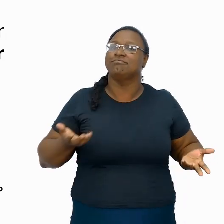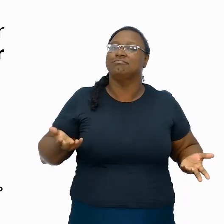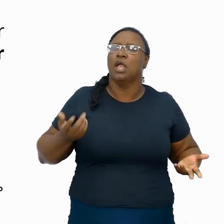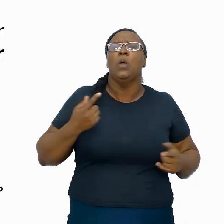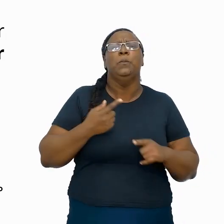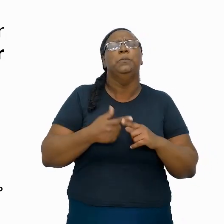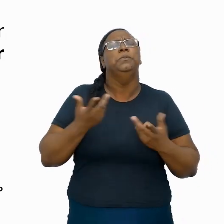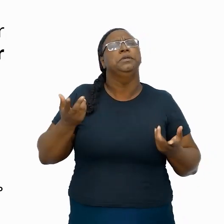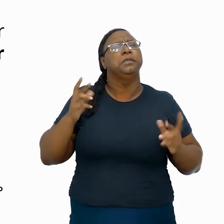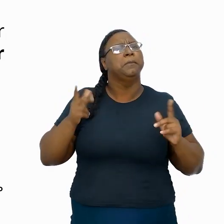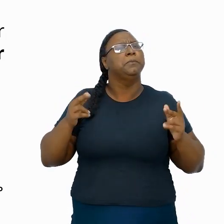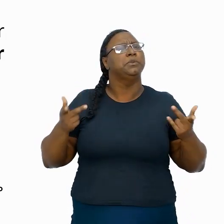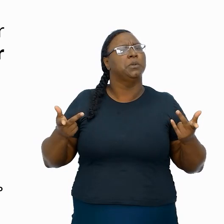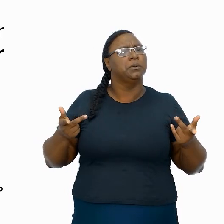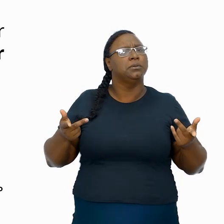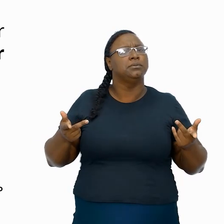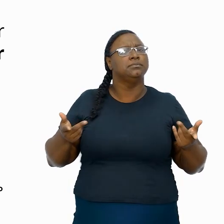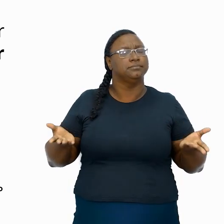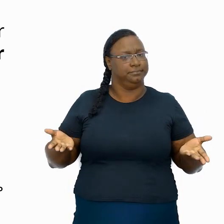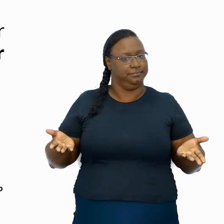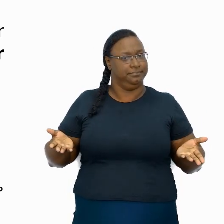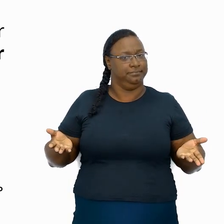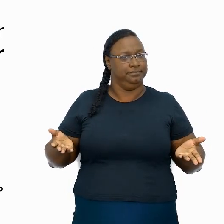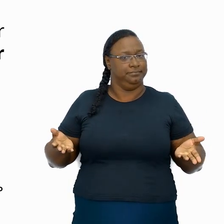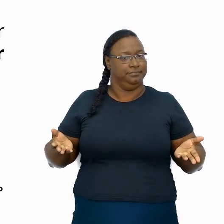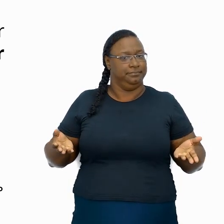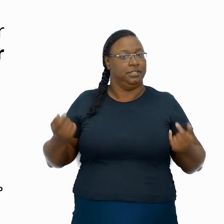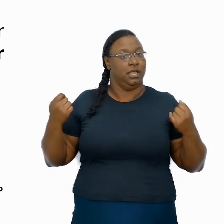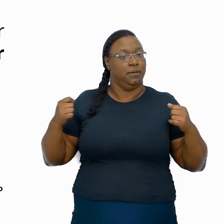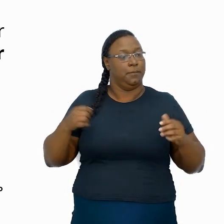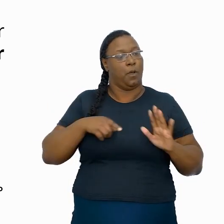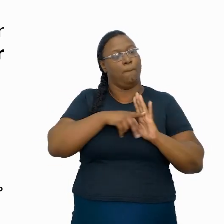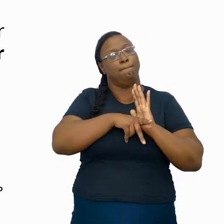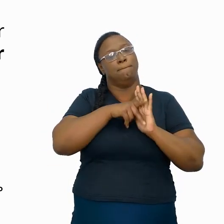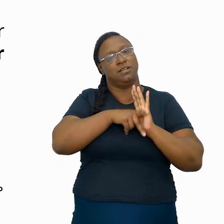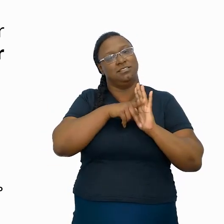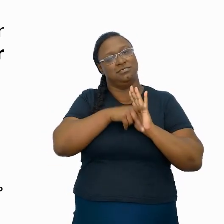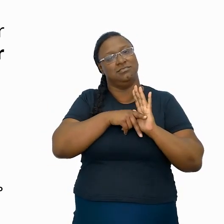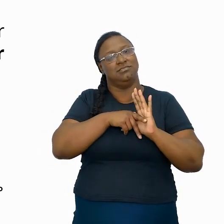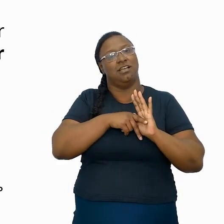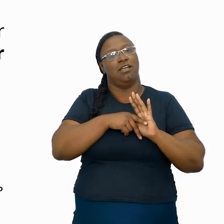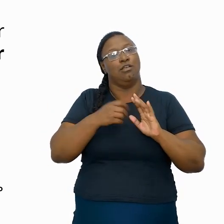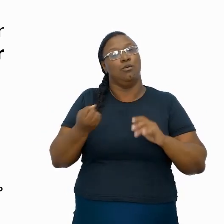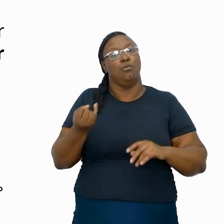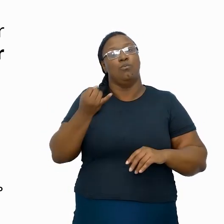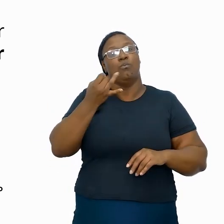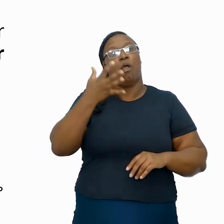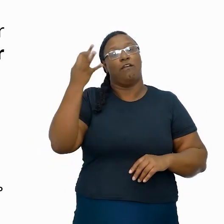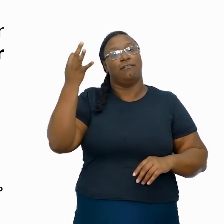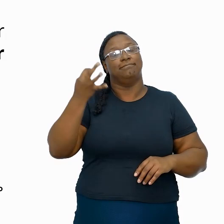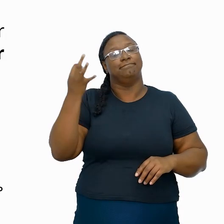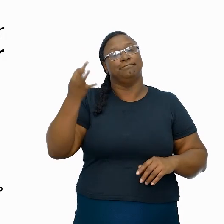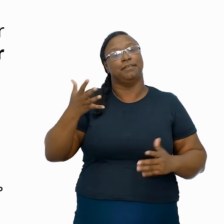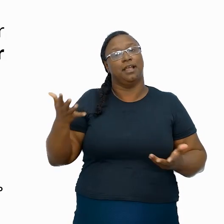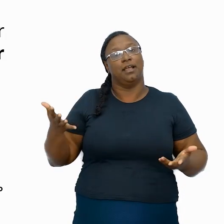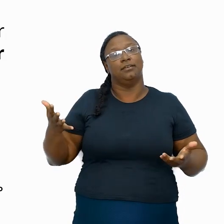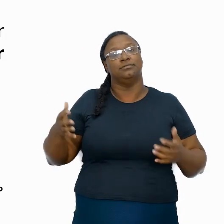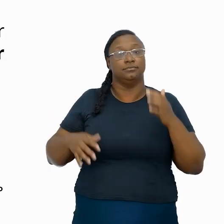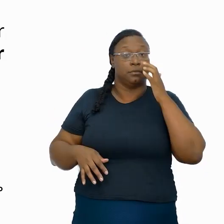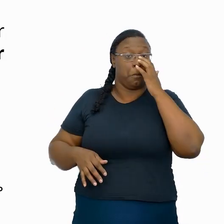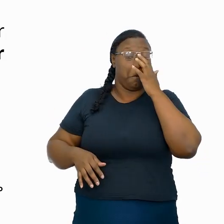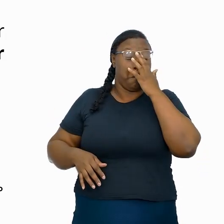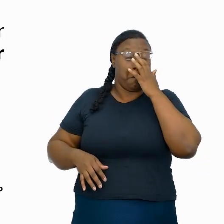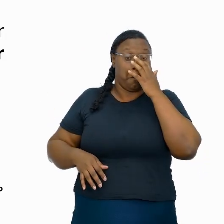né? Então, é uma possibilidade de ir atrás dessa informação, verificar qual é a mais coerente com o